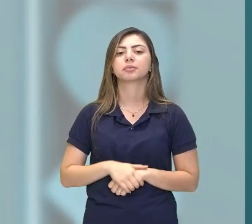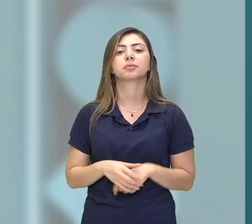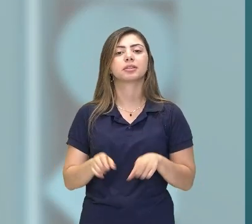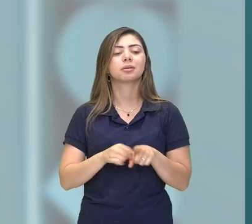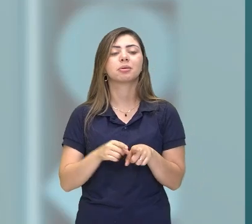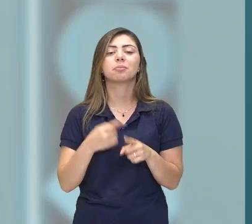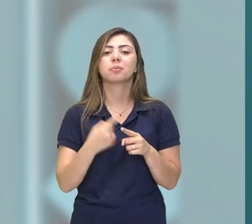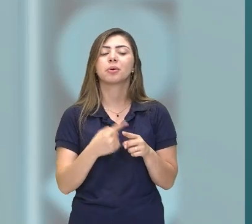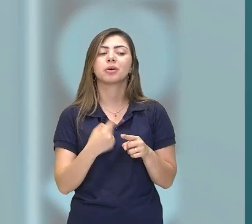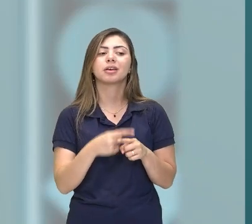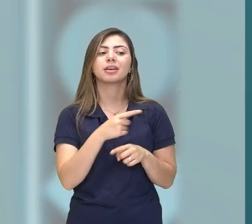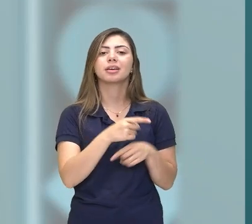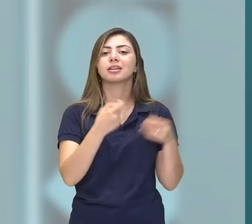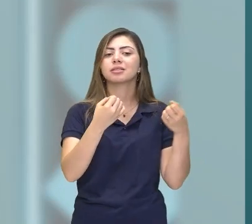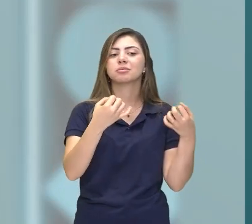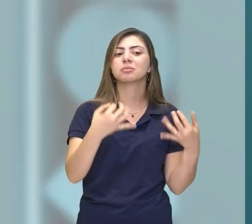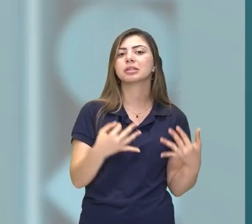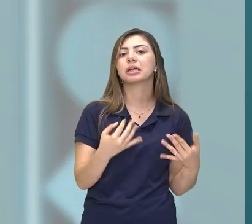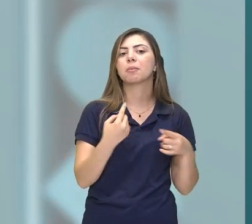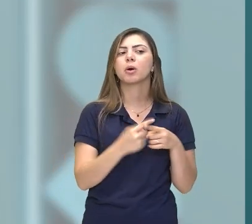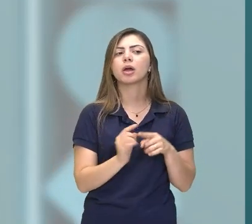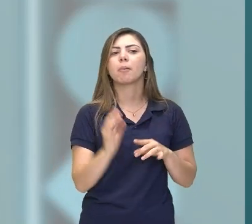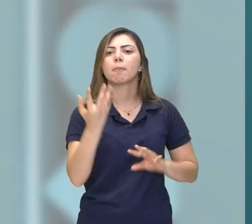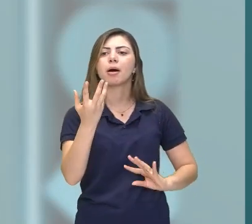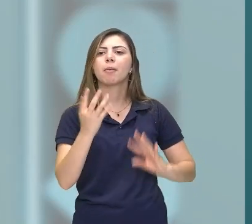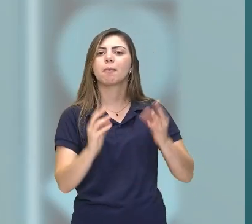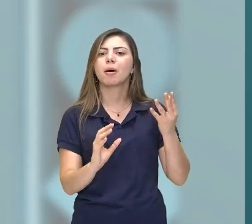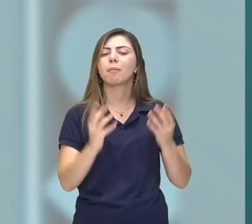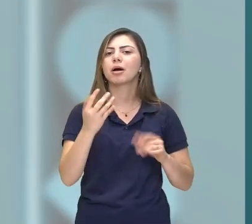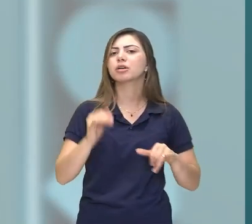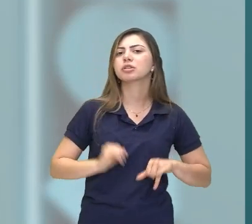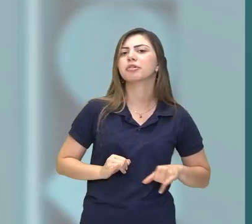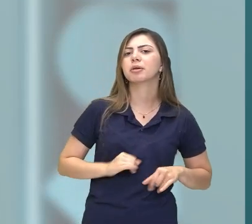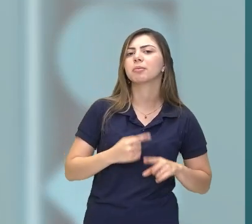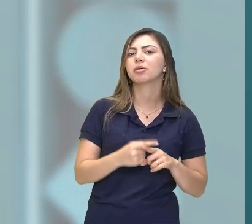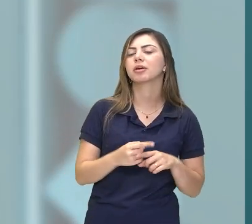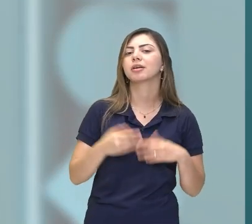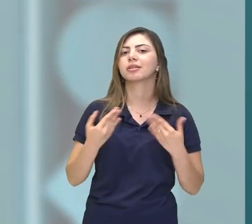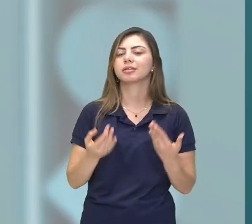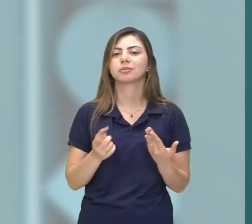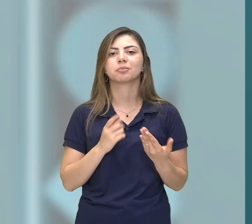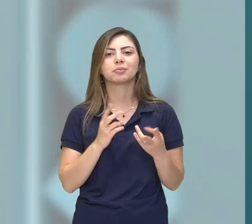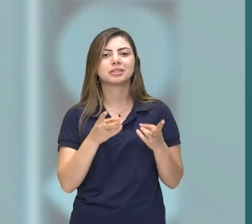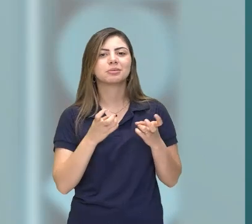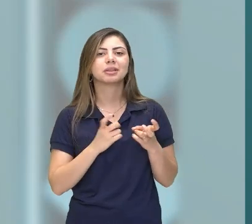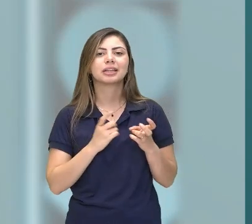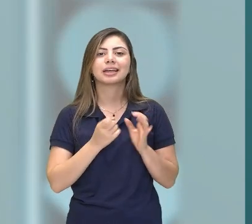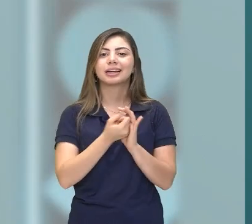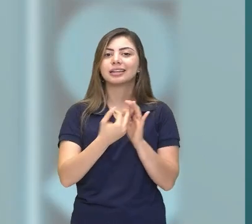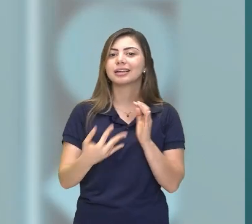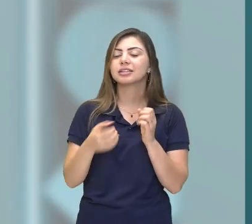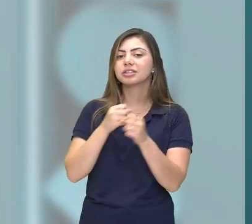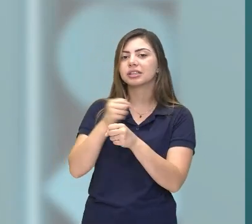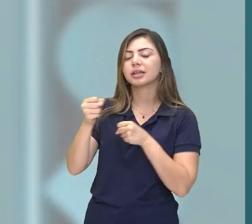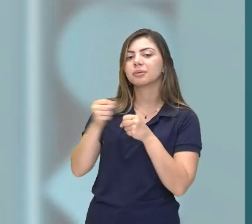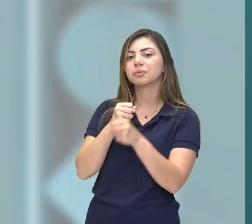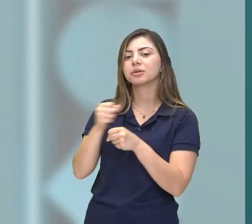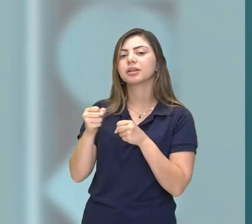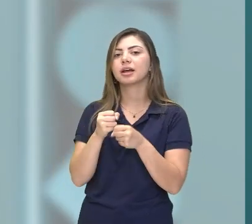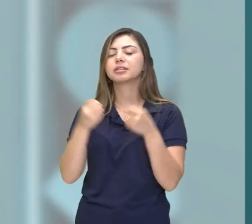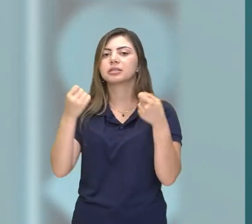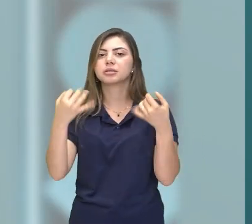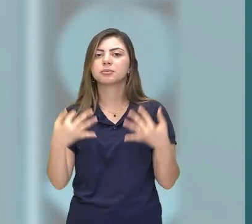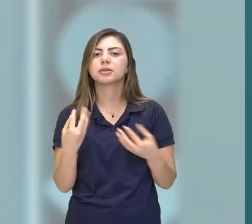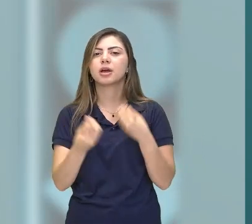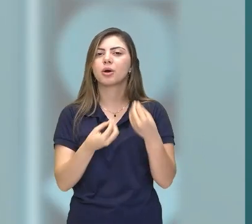estão passando por isso? Por que essas coisas estão acontecendo? Então ele situa o meu leitor, uma característica da reportagem, ele vai trazer, narra um pouquinho sobre a